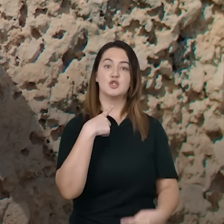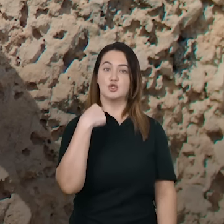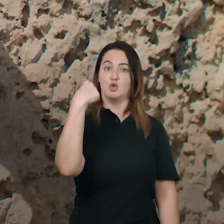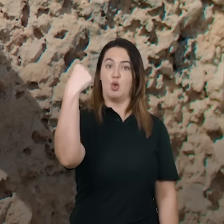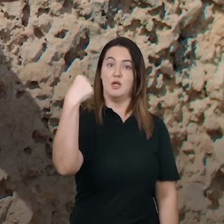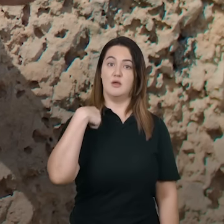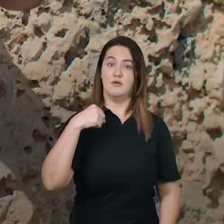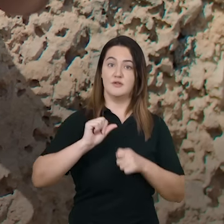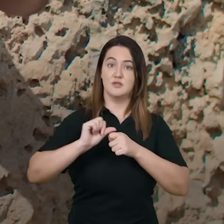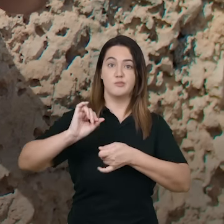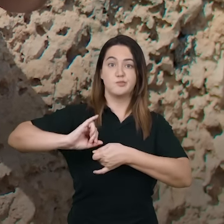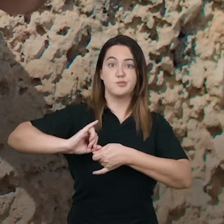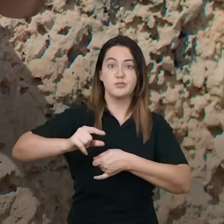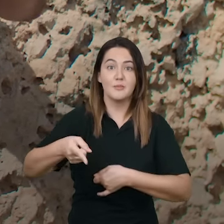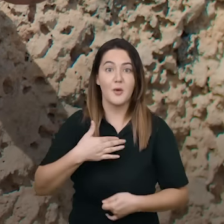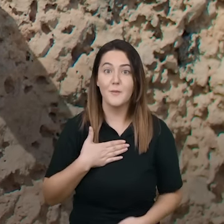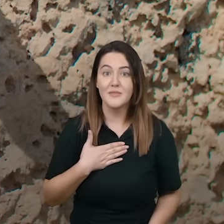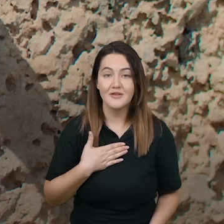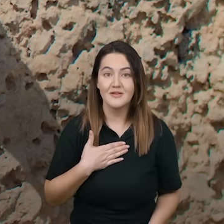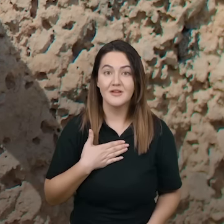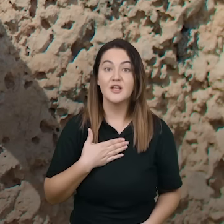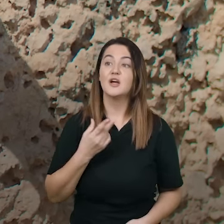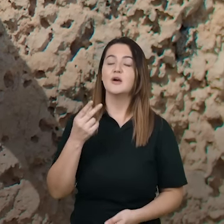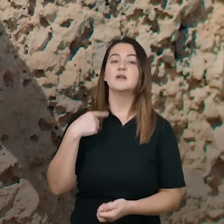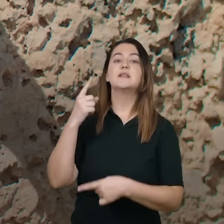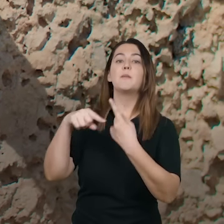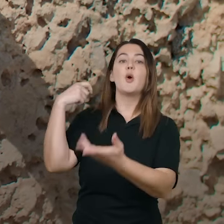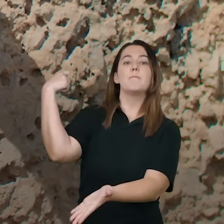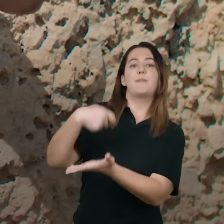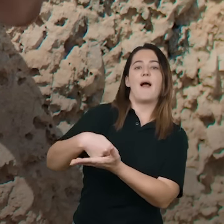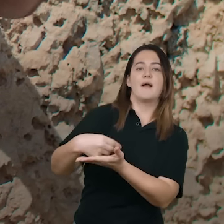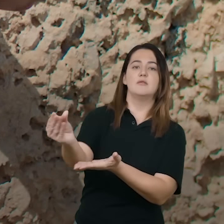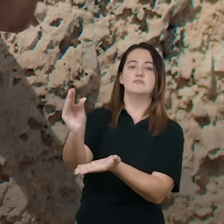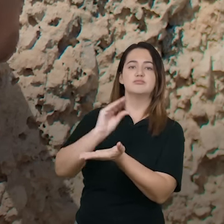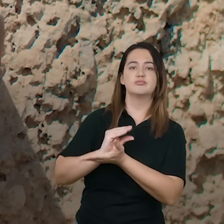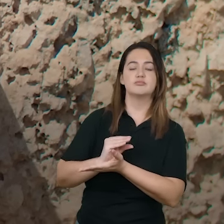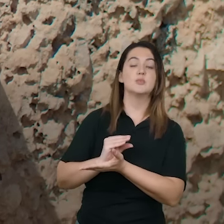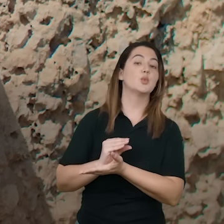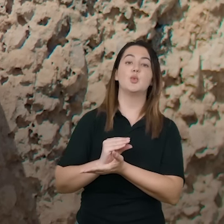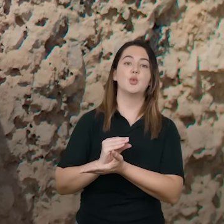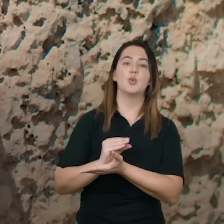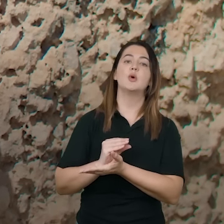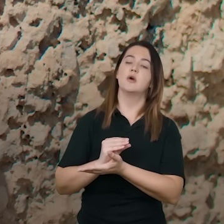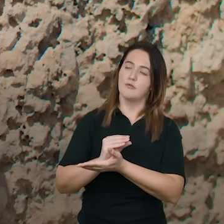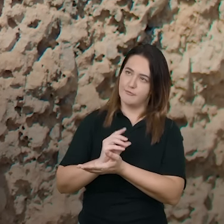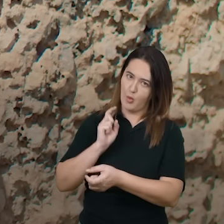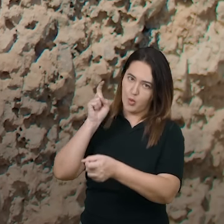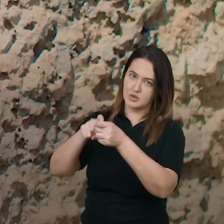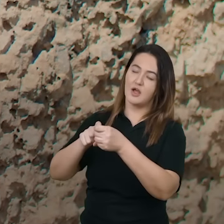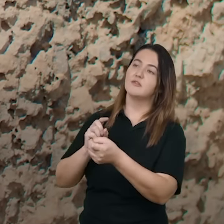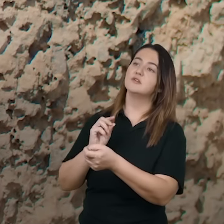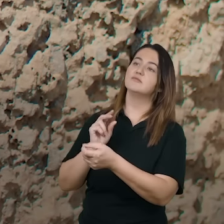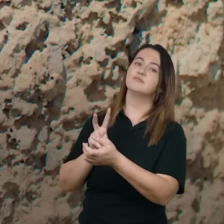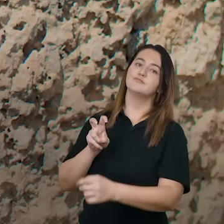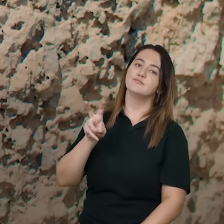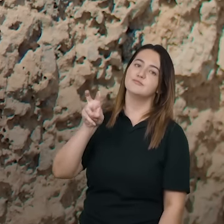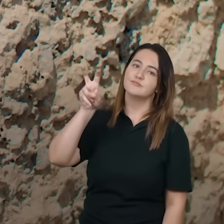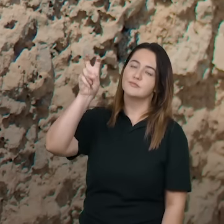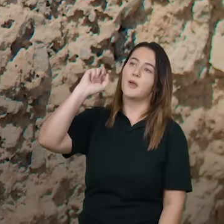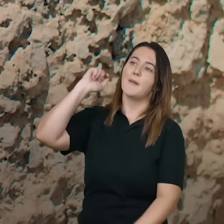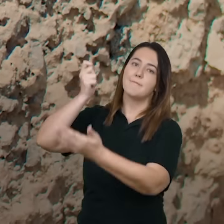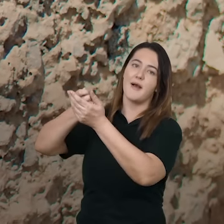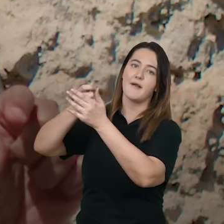para ter relações sexuais com ela. E o dinheiro que ela ganharia dessa relação sexual iria todo para o caixa do